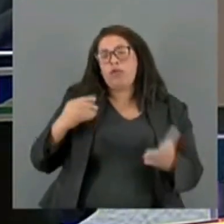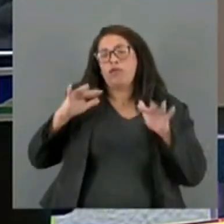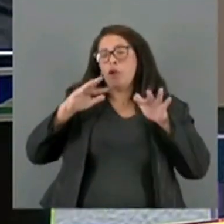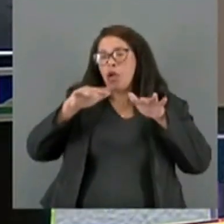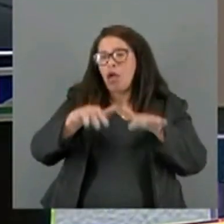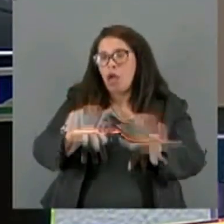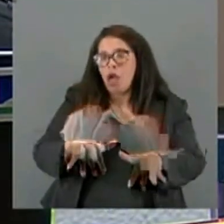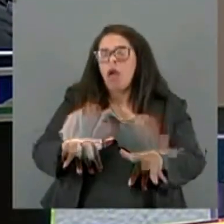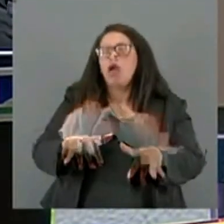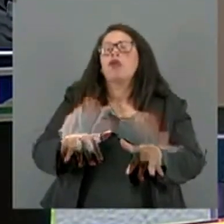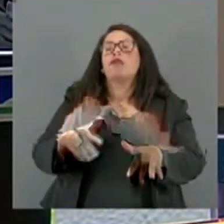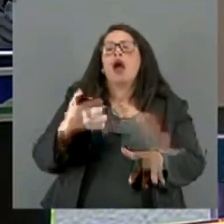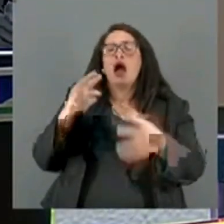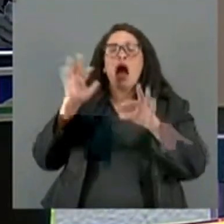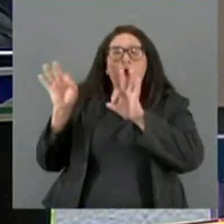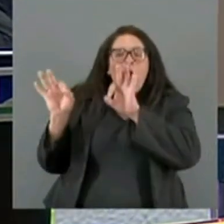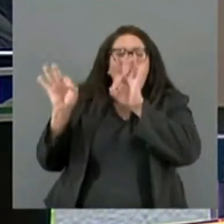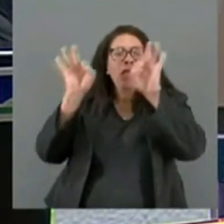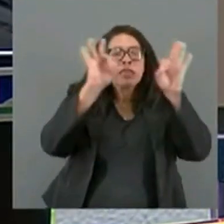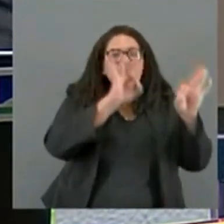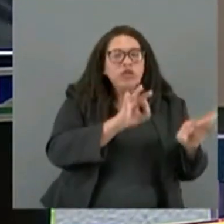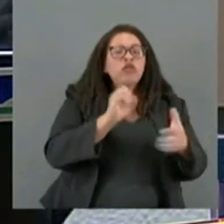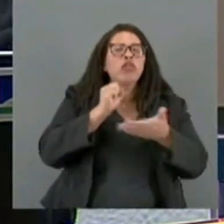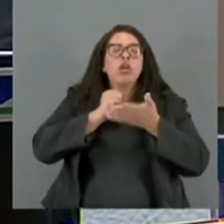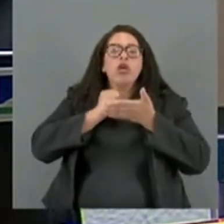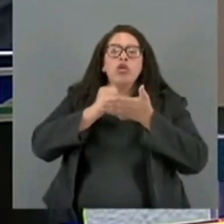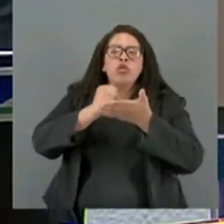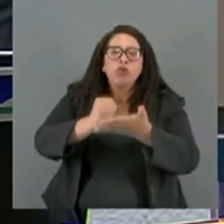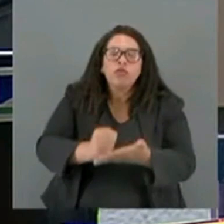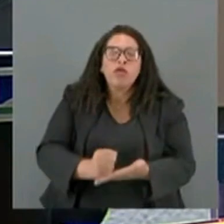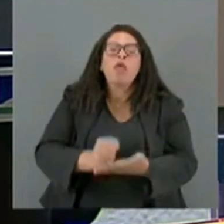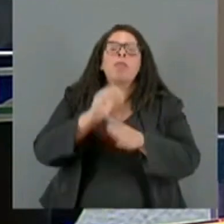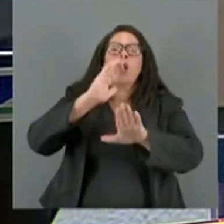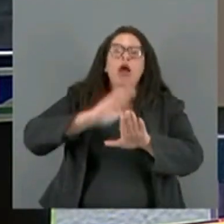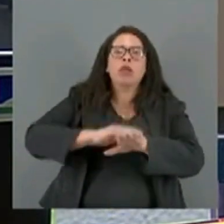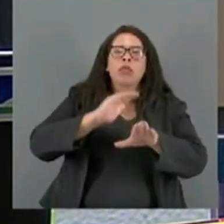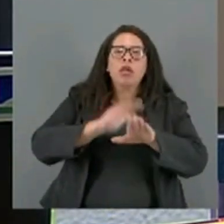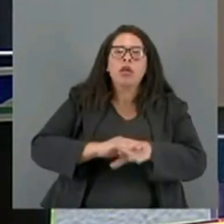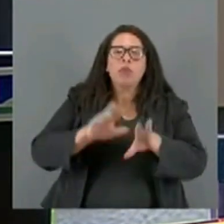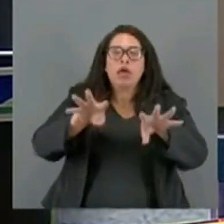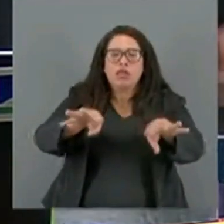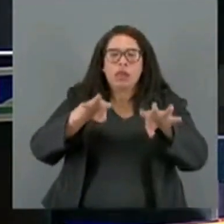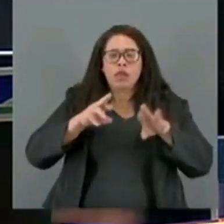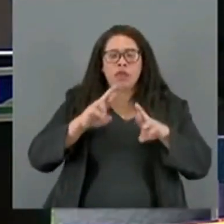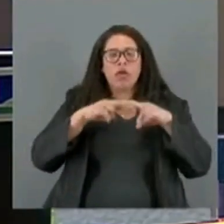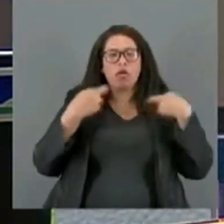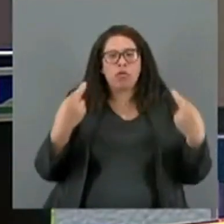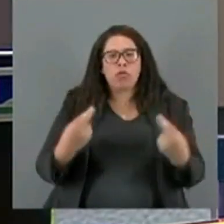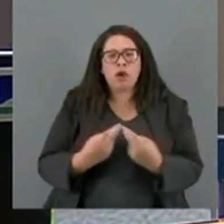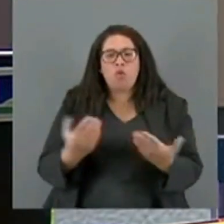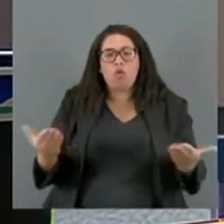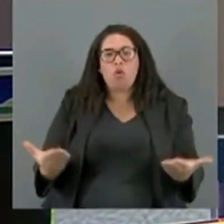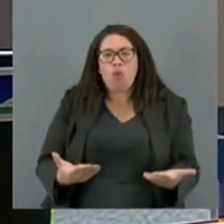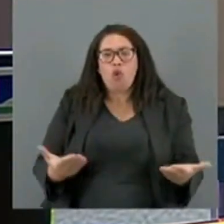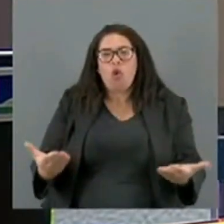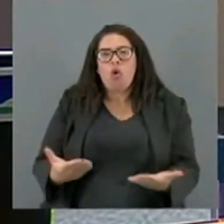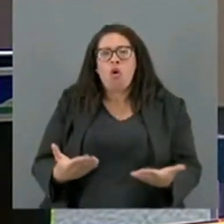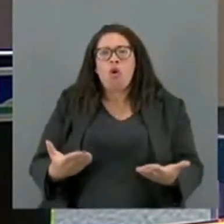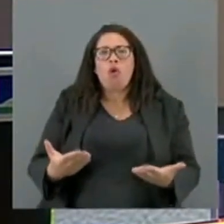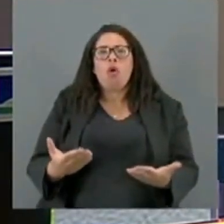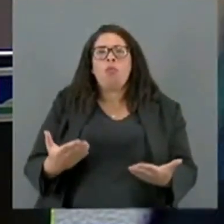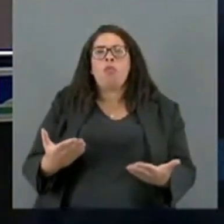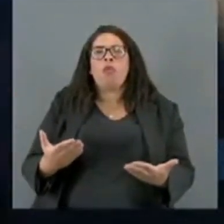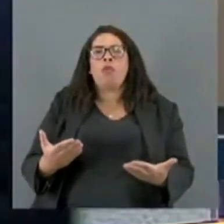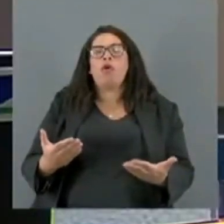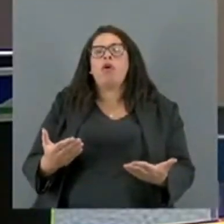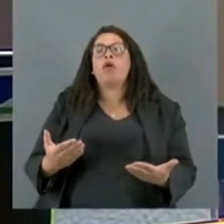nos hipotecar apoio nessa respeitável audiência que se traduz por uma